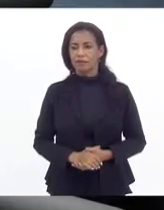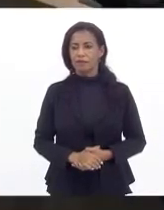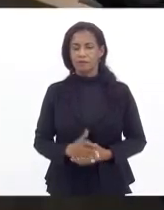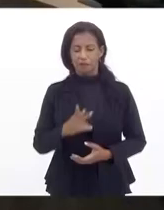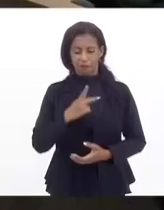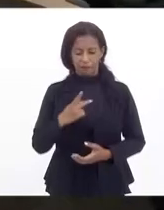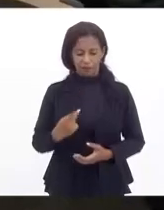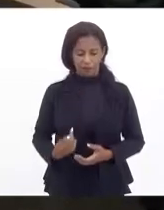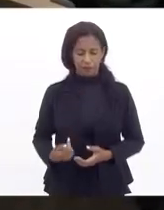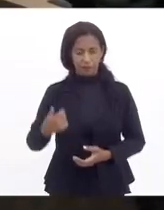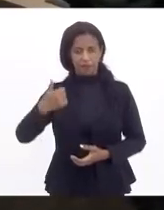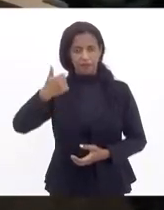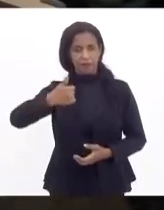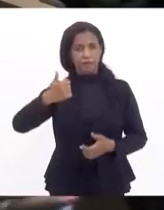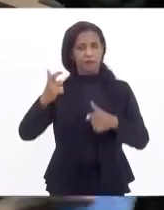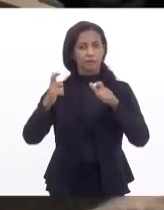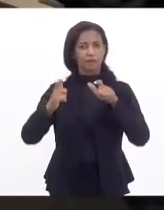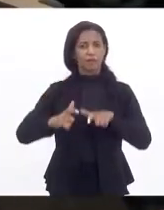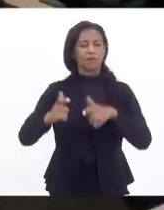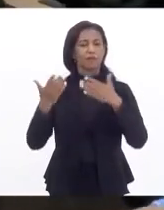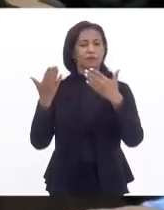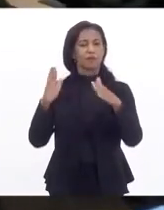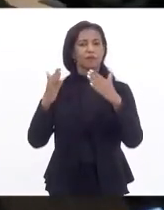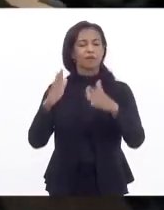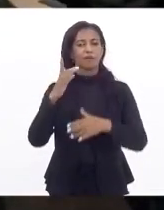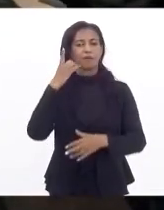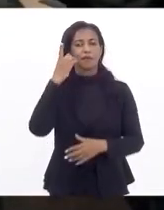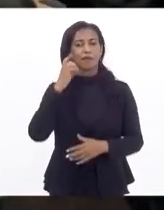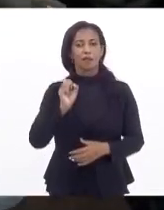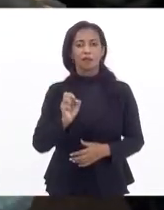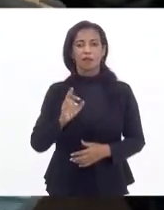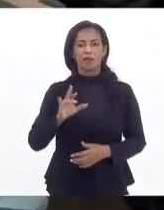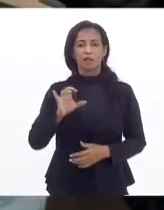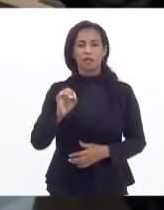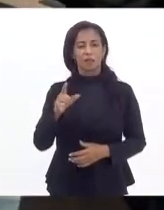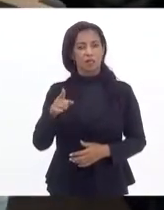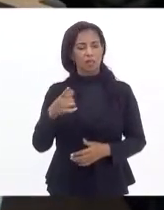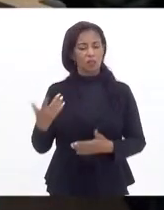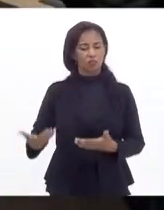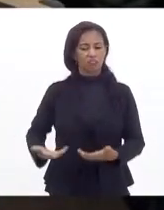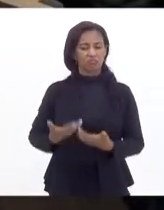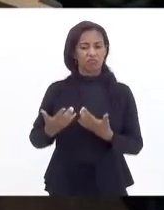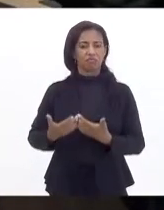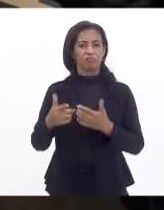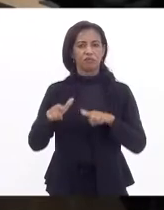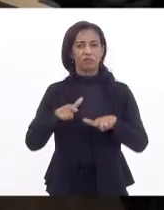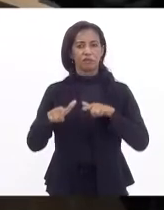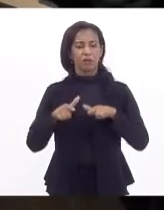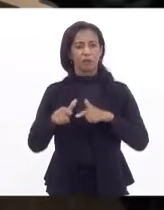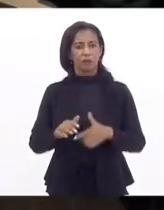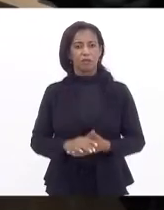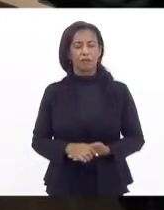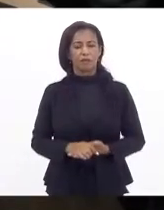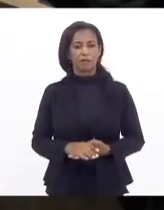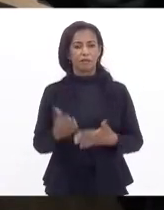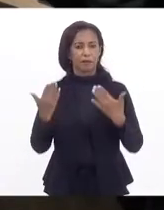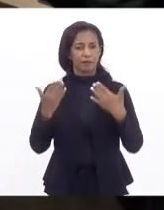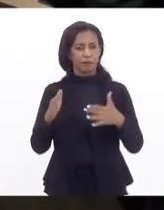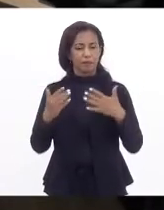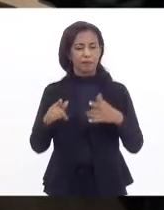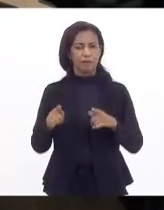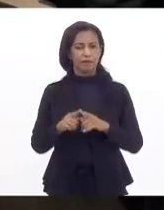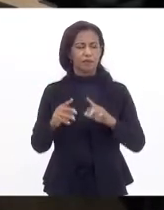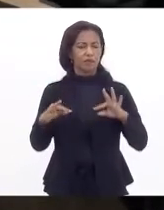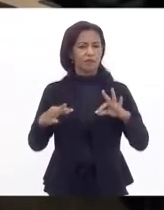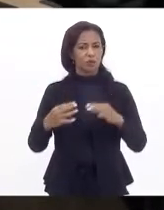Senhor presidente, em primeiro lugar, eu quero parabenizar o deputado Sérgio Fernandes por a iniciativa desse projeto de lei. Quero parabenizar